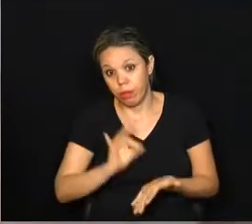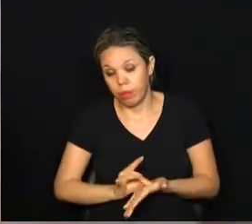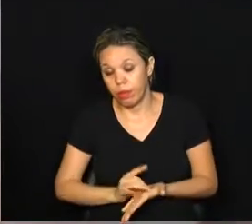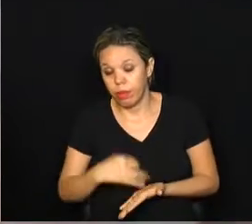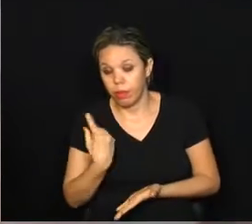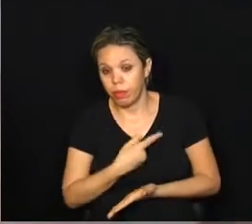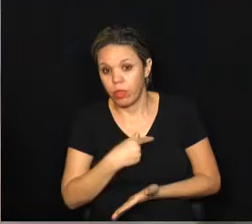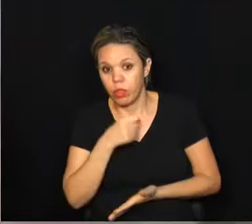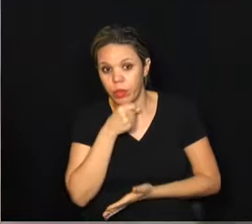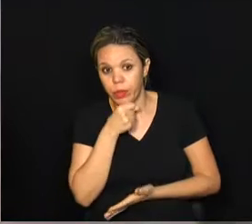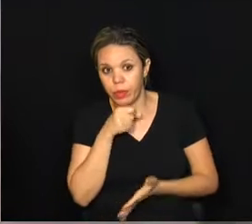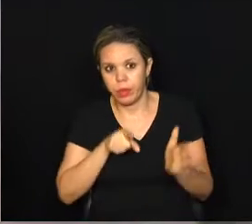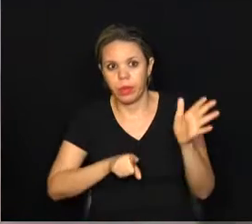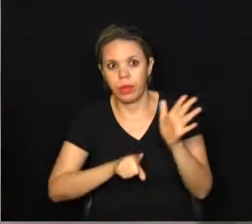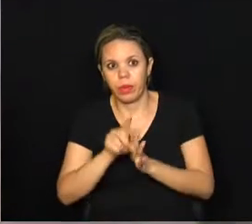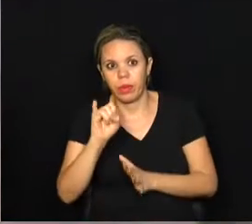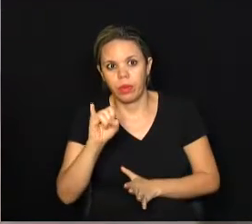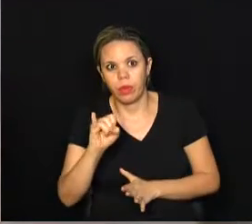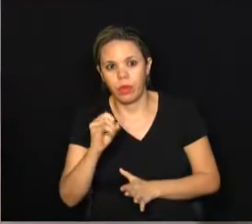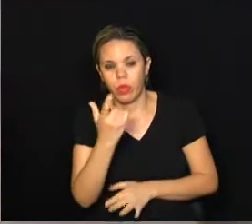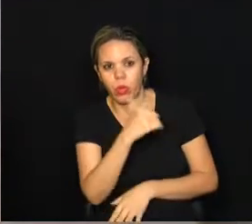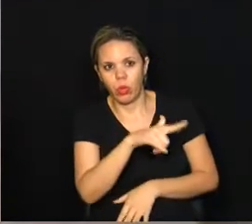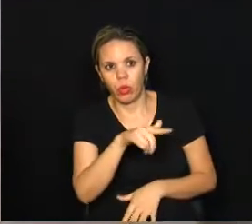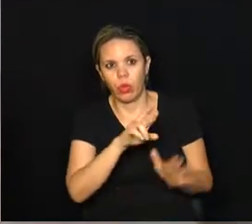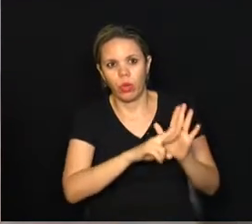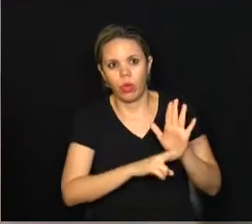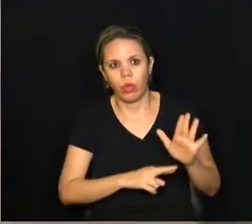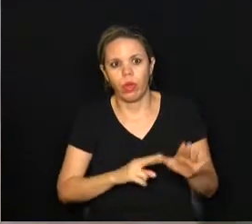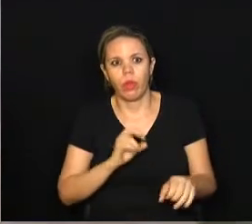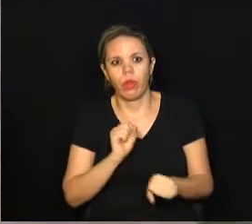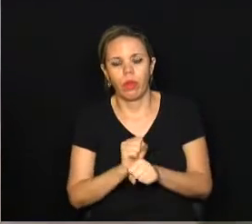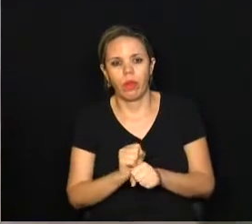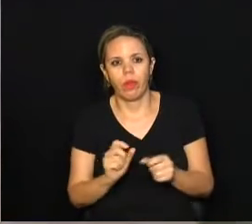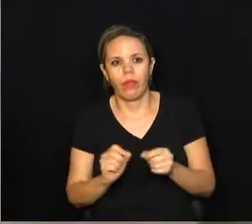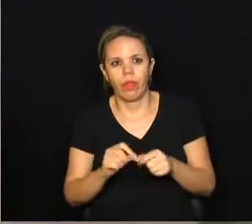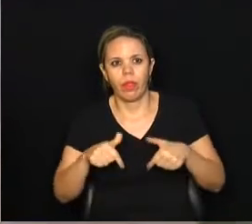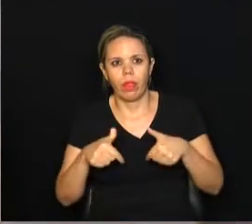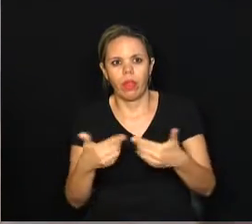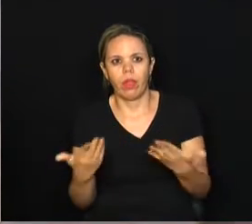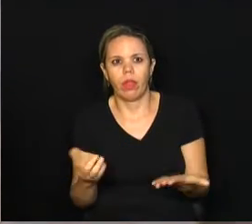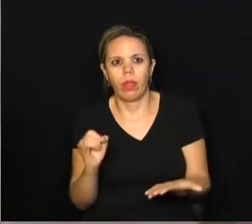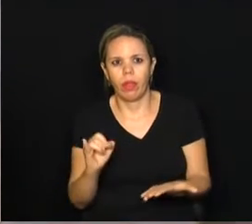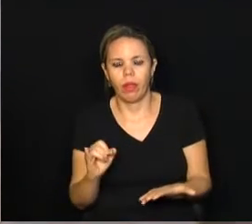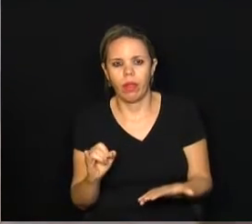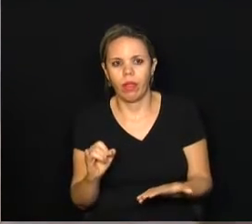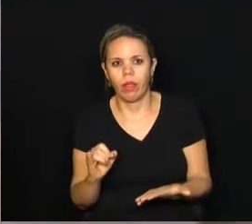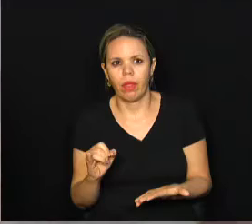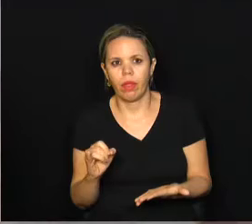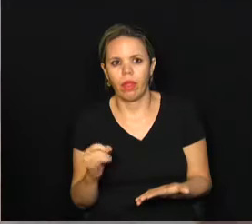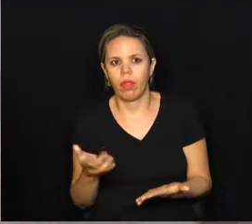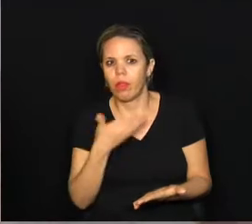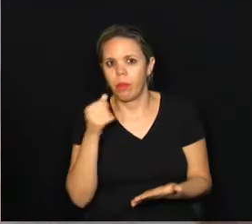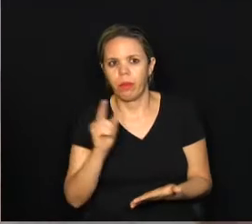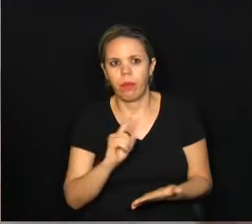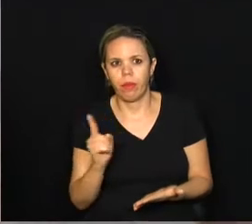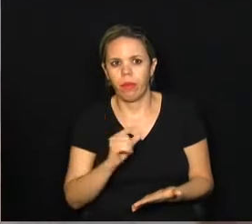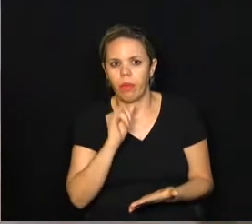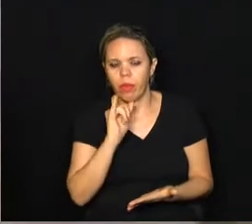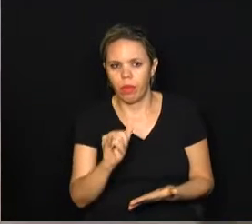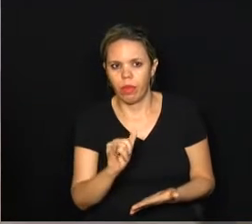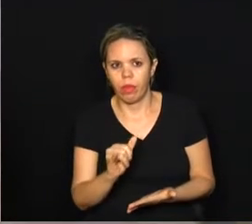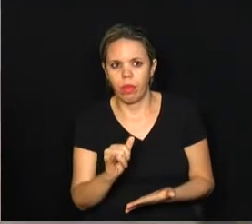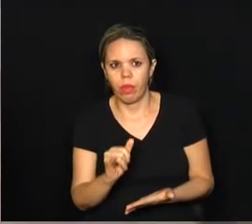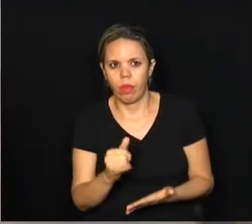nós, jornalistas, perguntamos se outras medidas de suspensão podem ser tomadas caso o cenário não melhore. Ele disse que